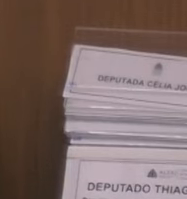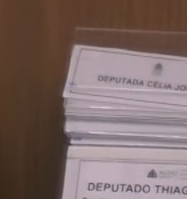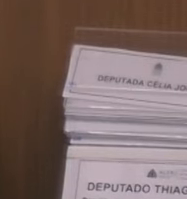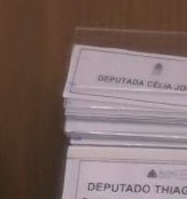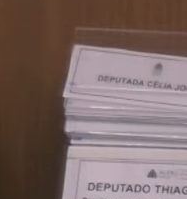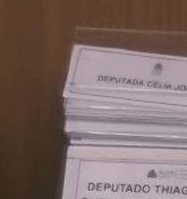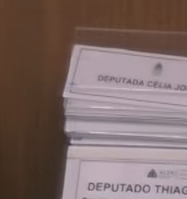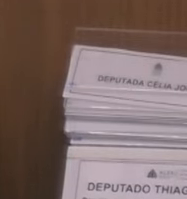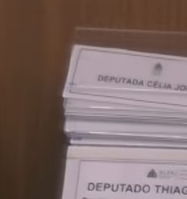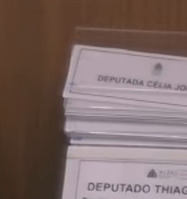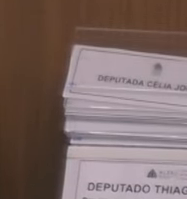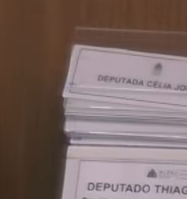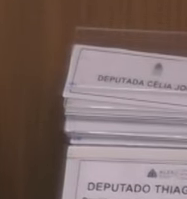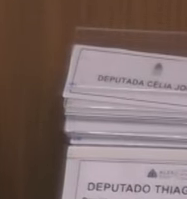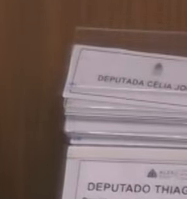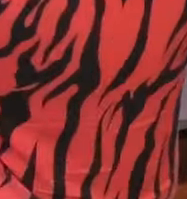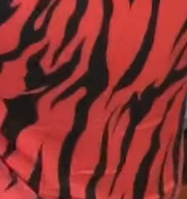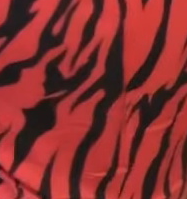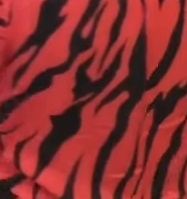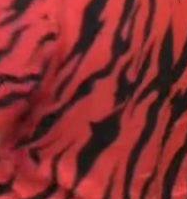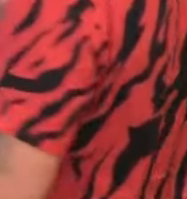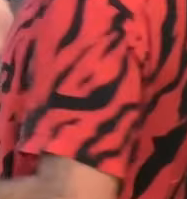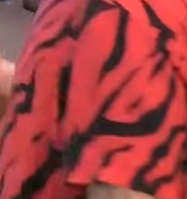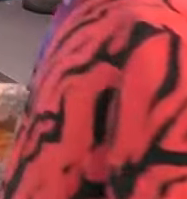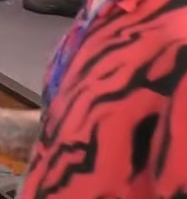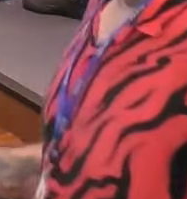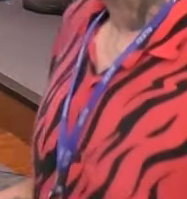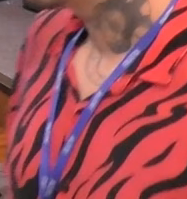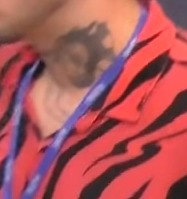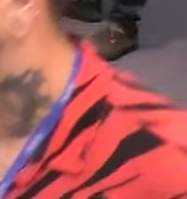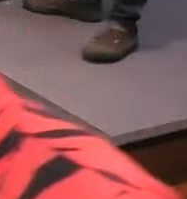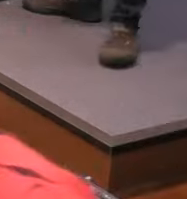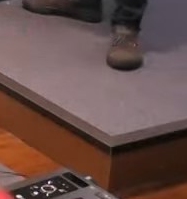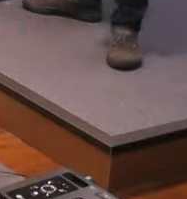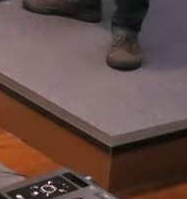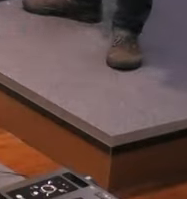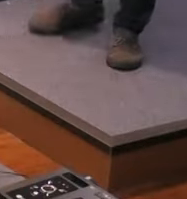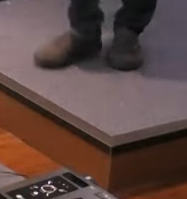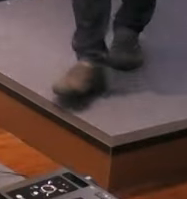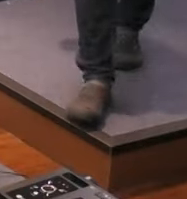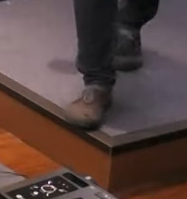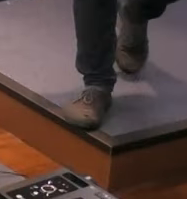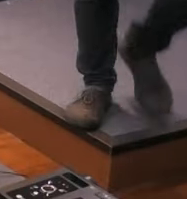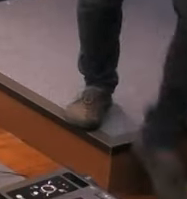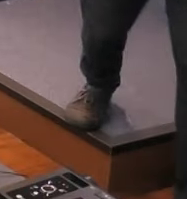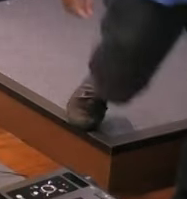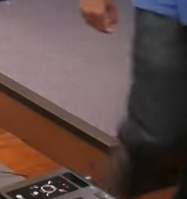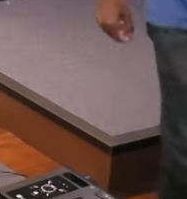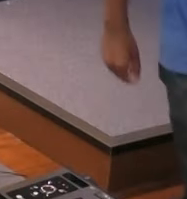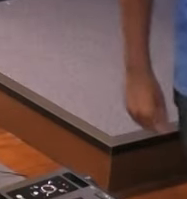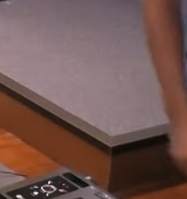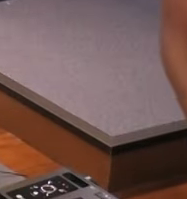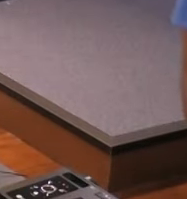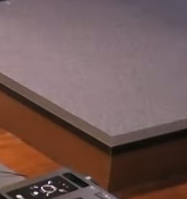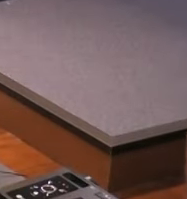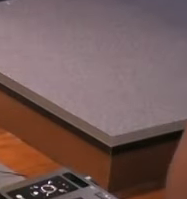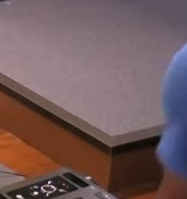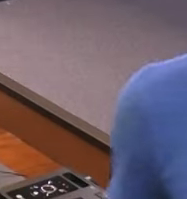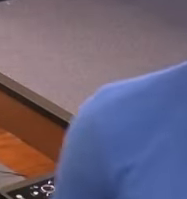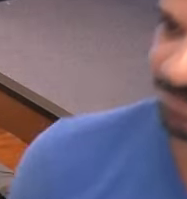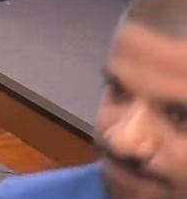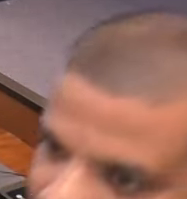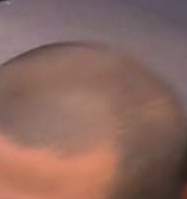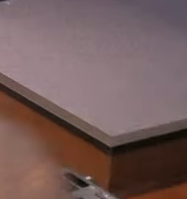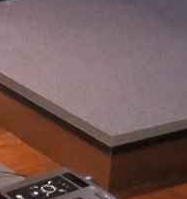10 dias. Agradeço. A gente tem mais 10 minutos de sessão, já extrapolamos um pouco o tempo regimental. Peço só um pouco mais de compreensão